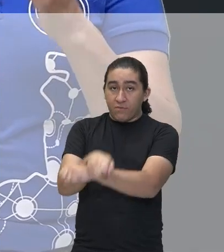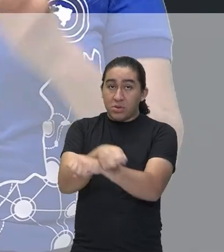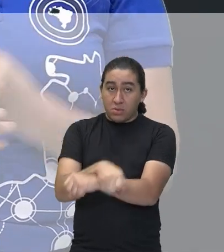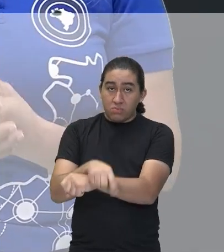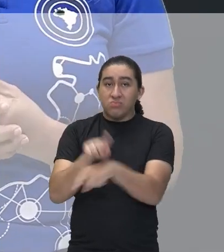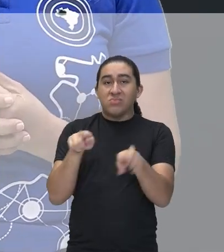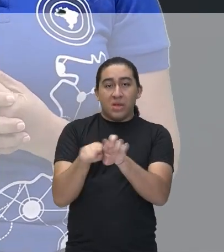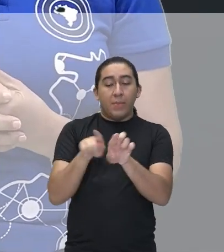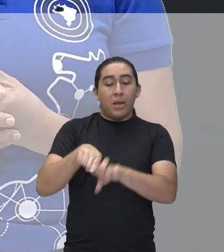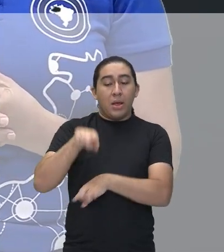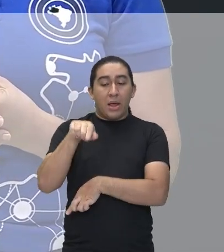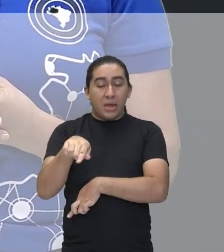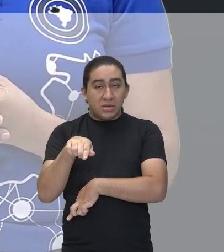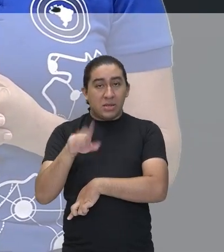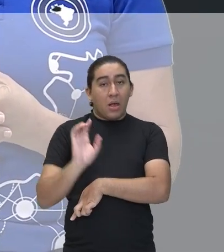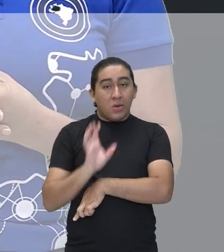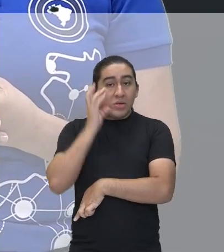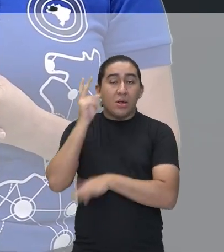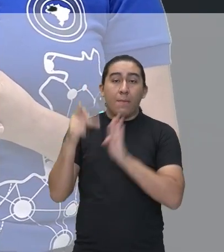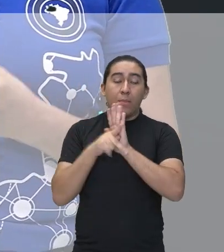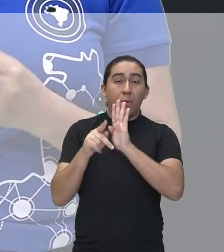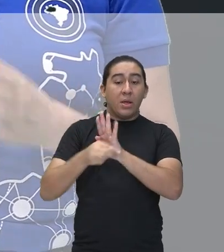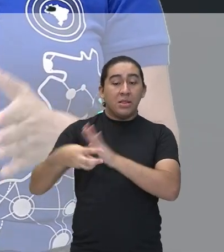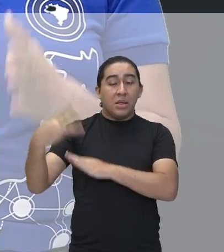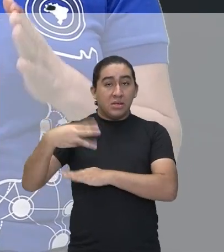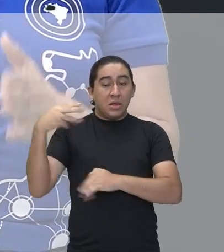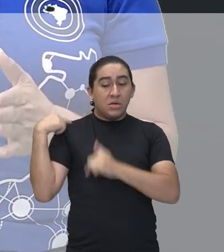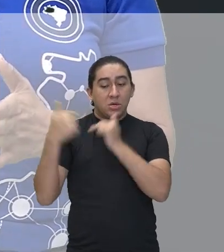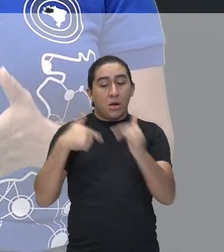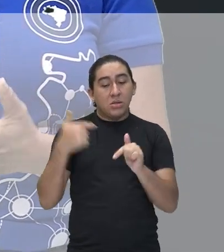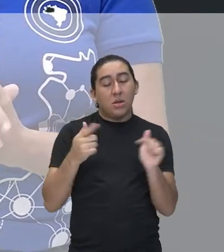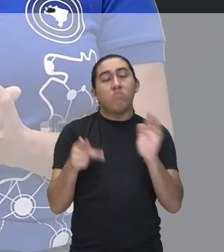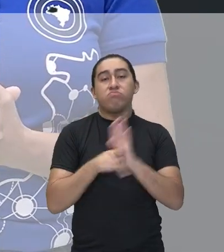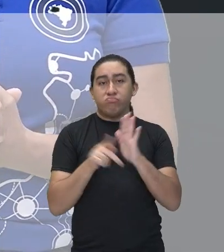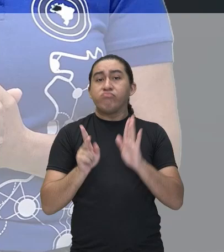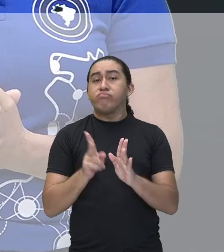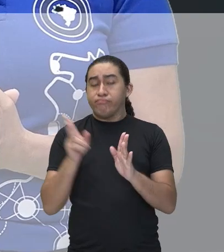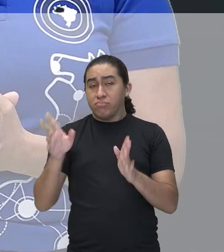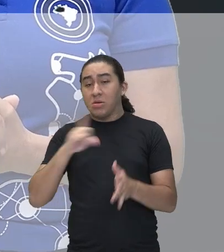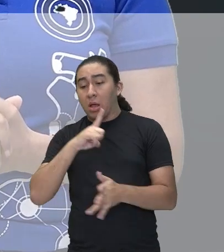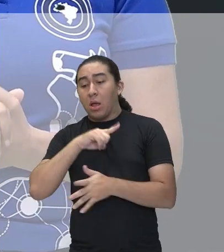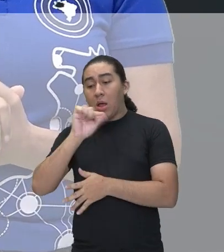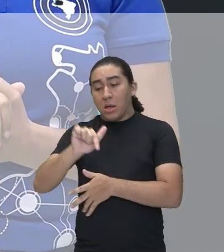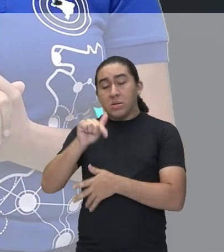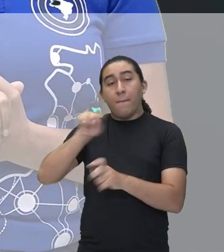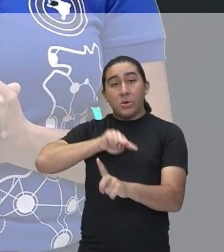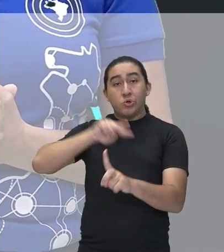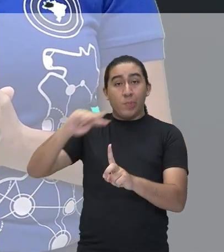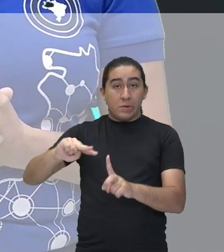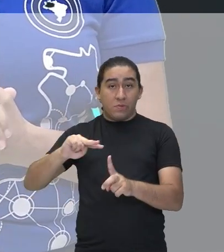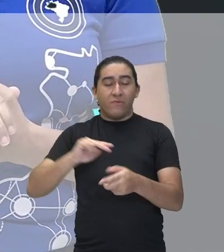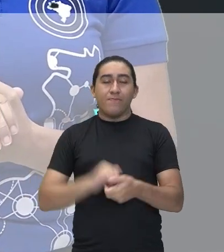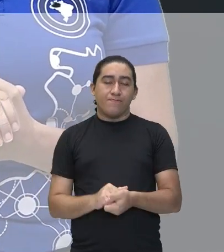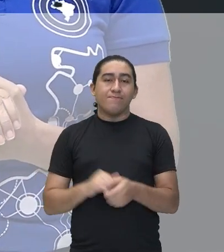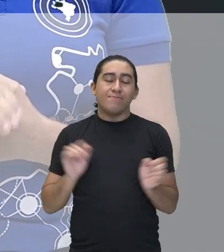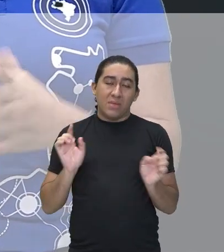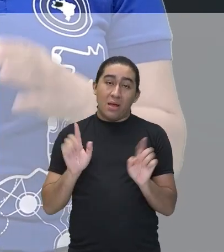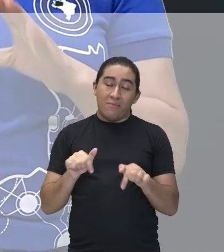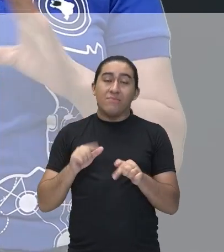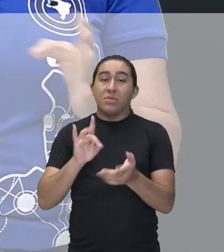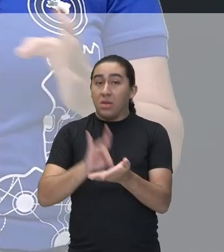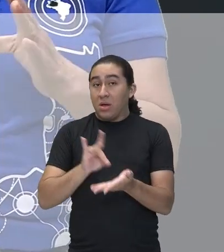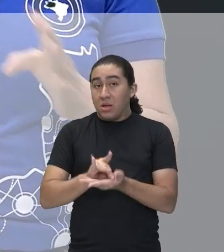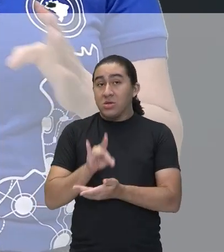é o caso da terceira geração que aborda demais, né? Então, é isso aí. Eu espero que